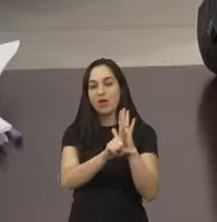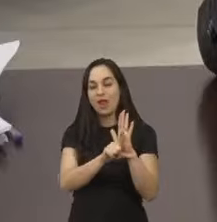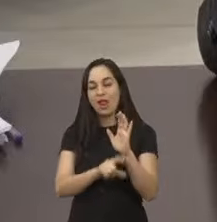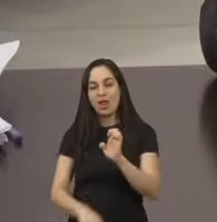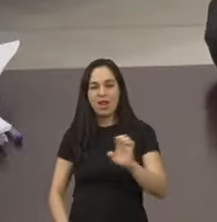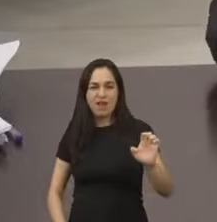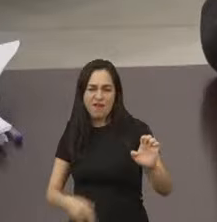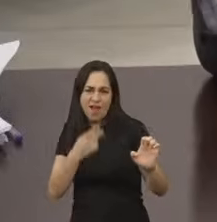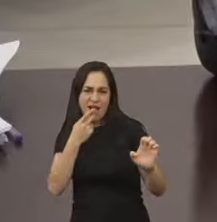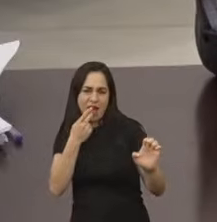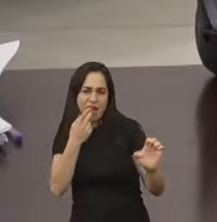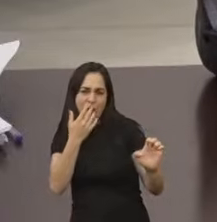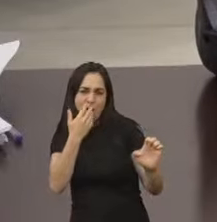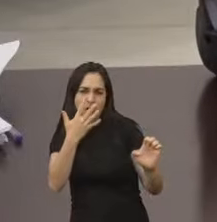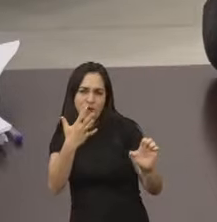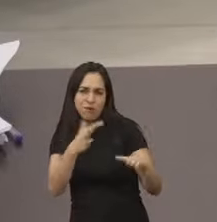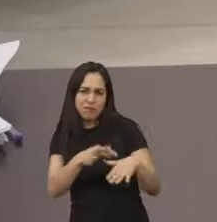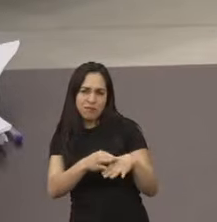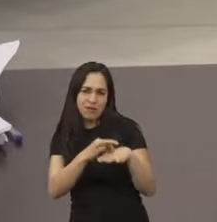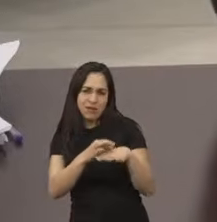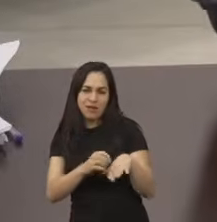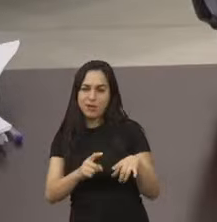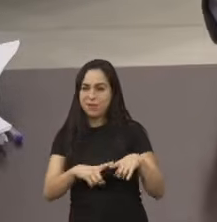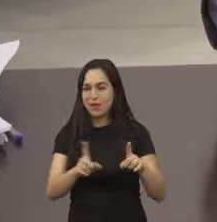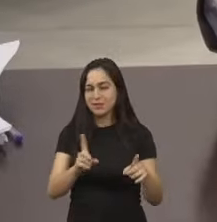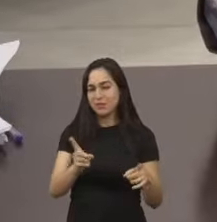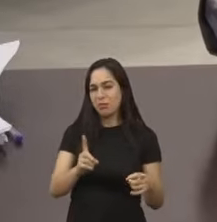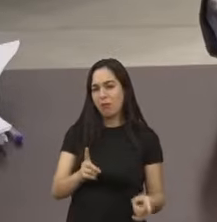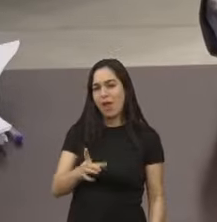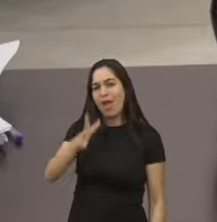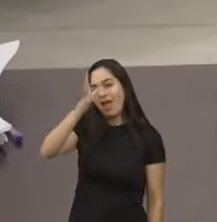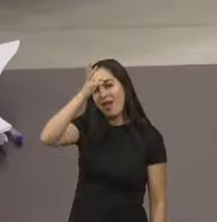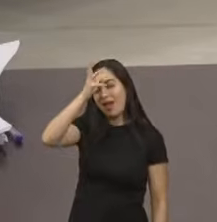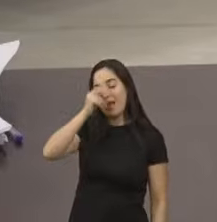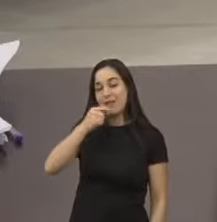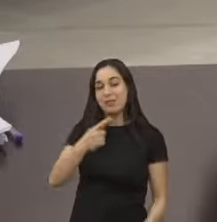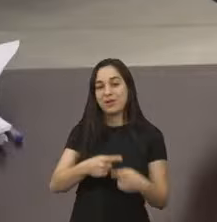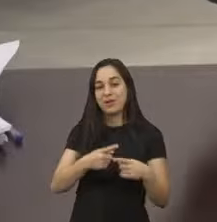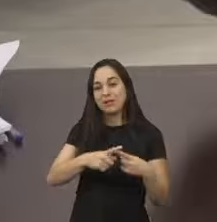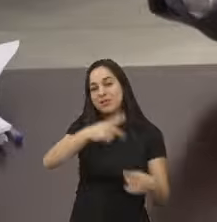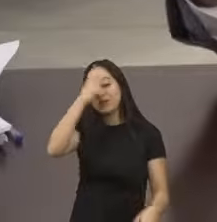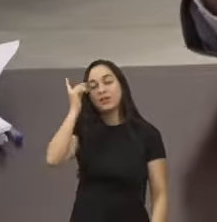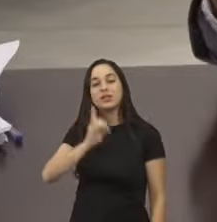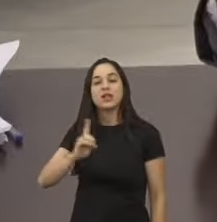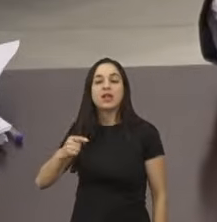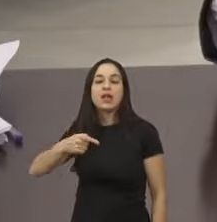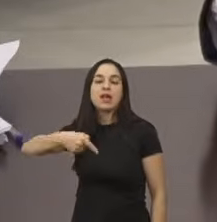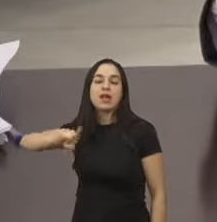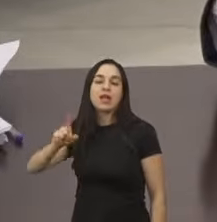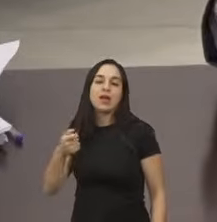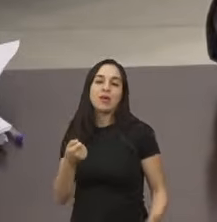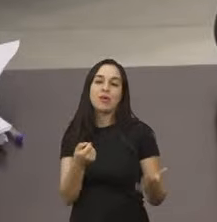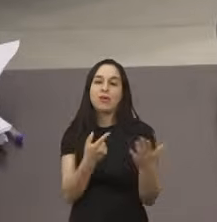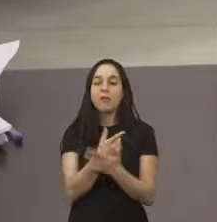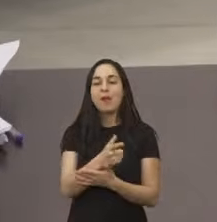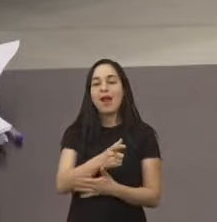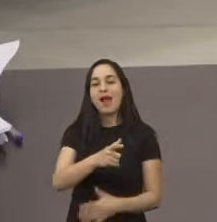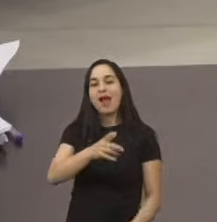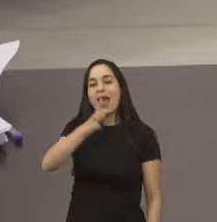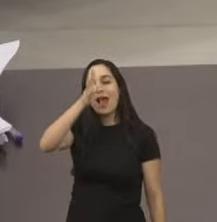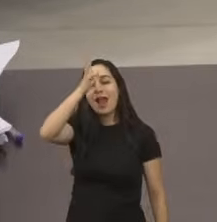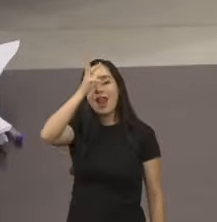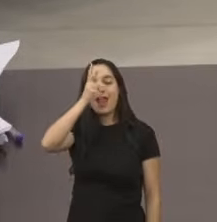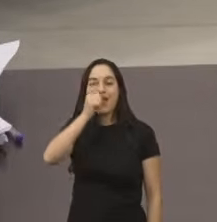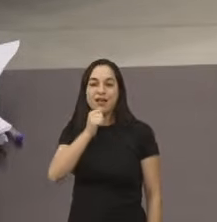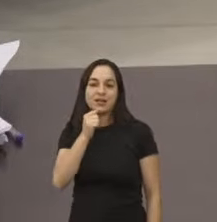cor de picanha, pelo menos não é pé de galinha, porque o povo estava indo nos governos da direita comprar pé de galinha no açougue, né? Então